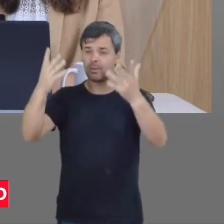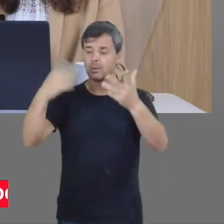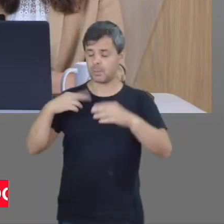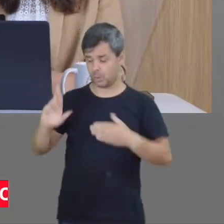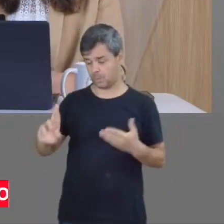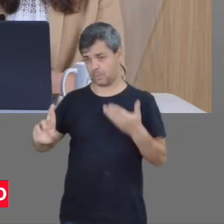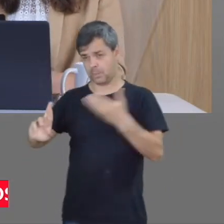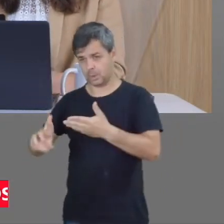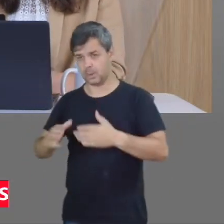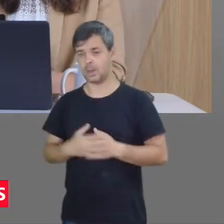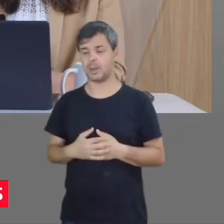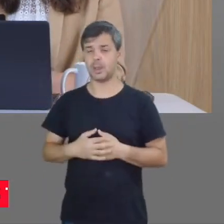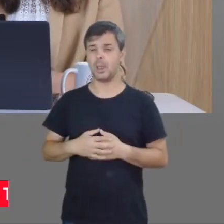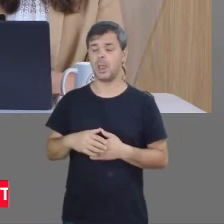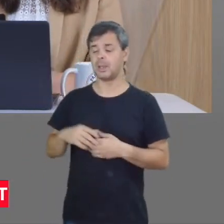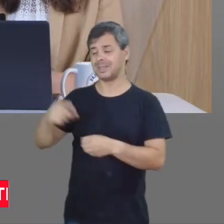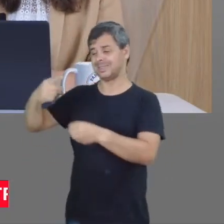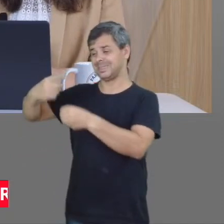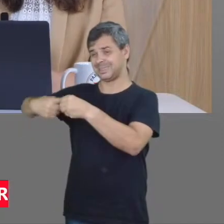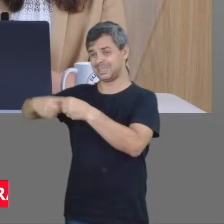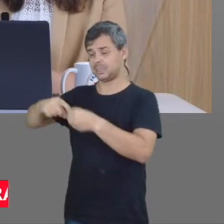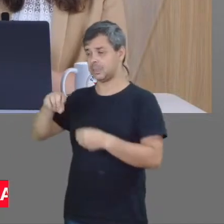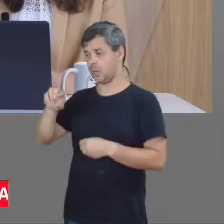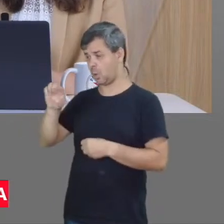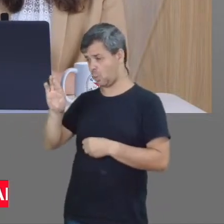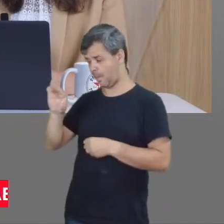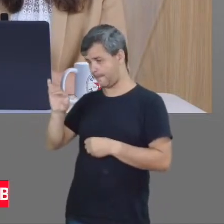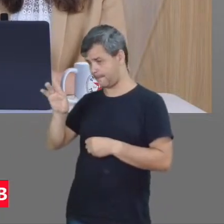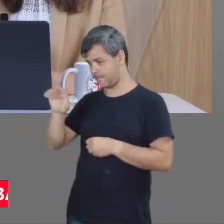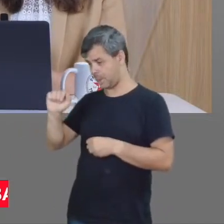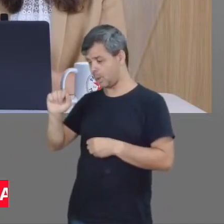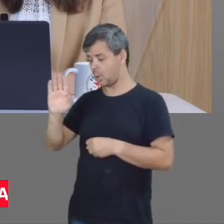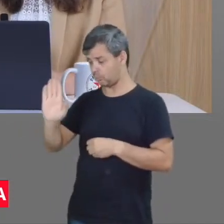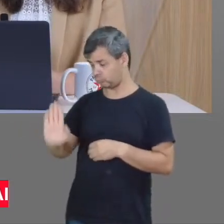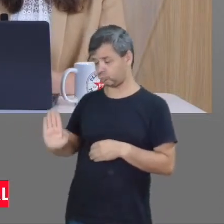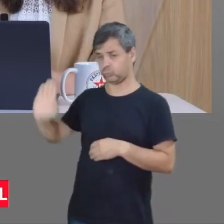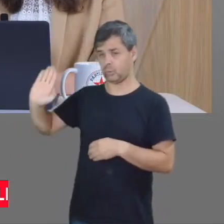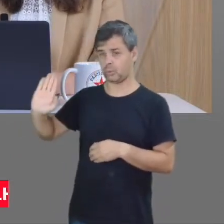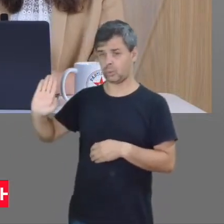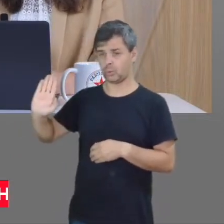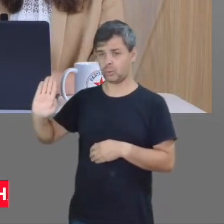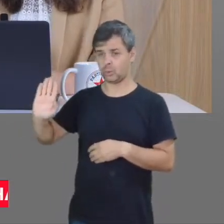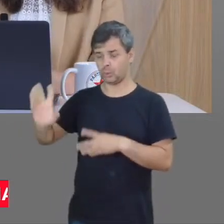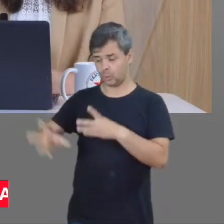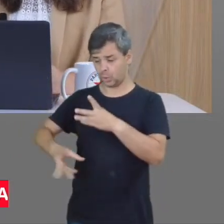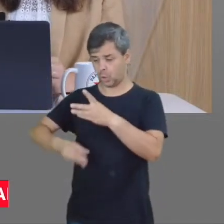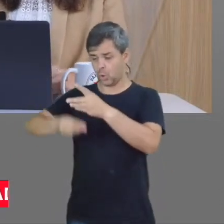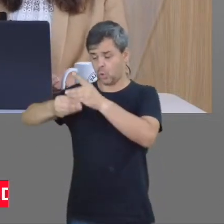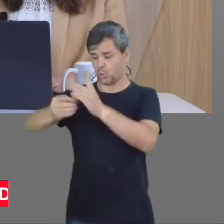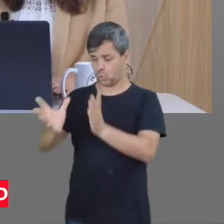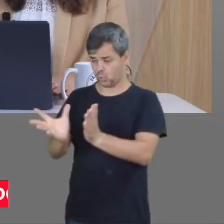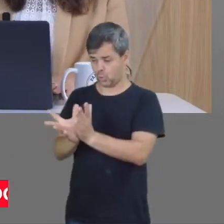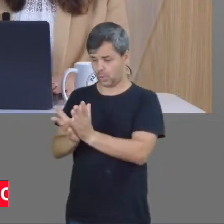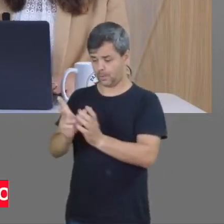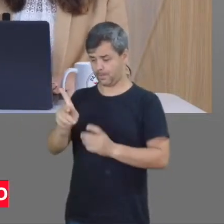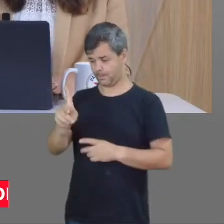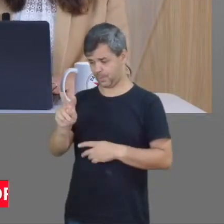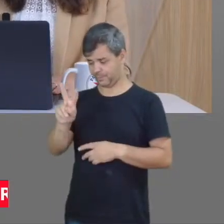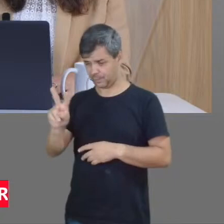representativa. Em Uberlândia, nós estamos com a nossa pré-candidatura à prefeitura, compondo com a nossa federação